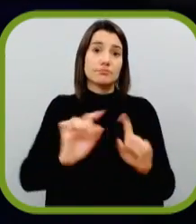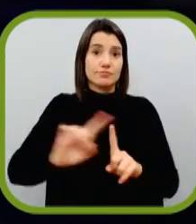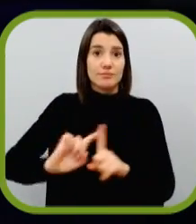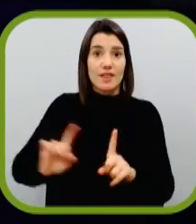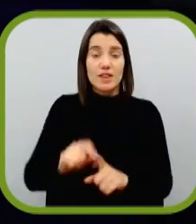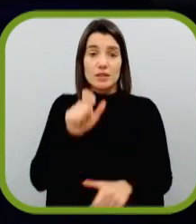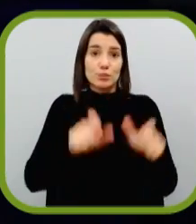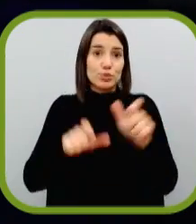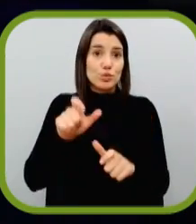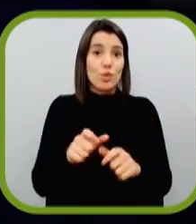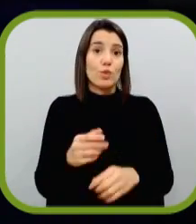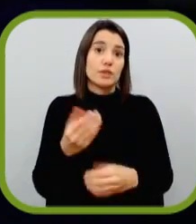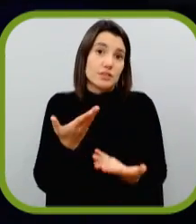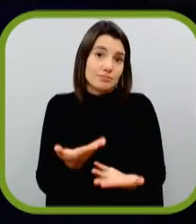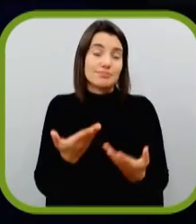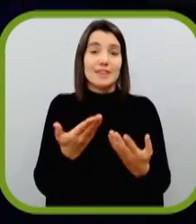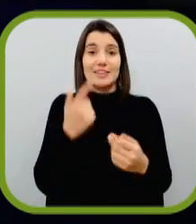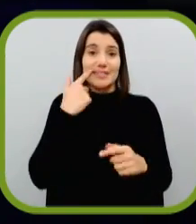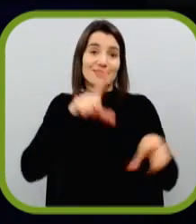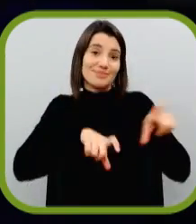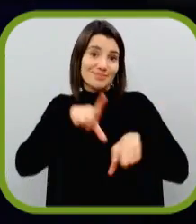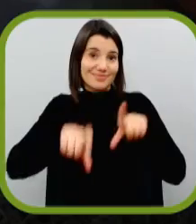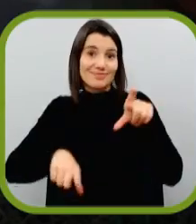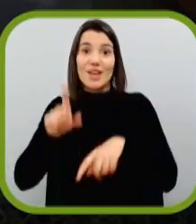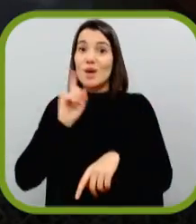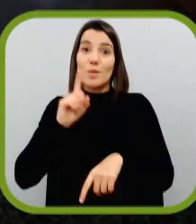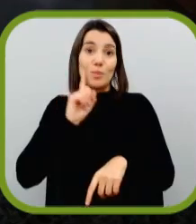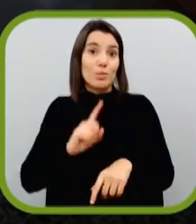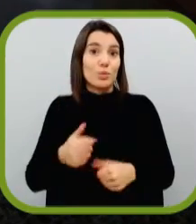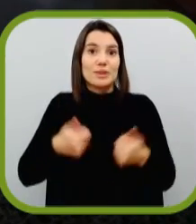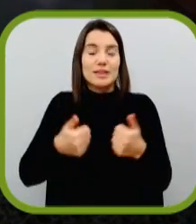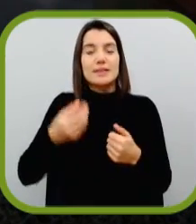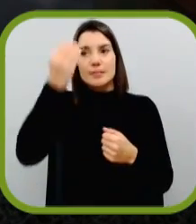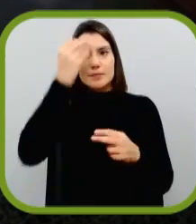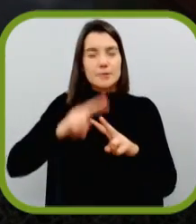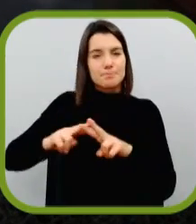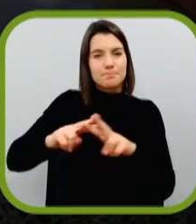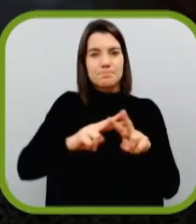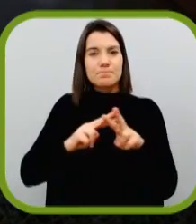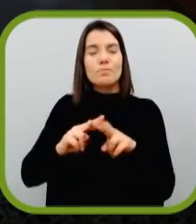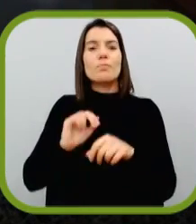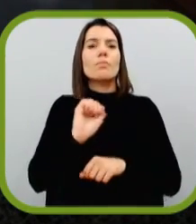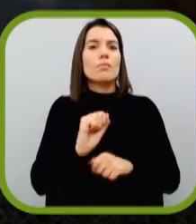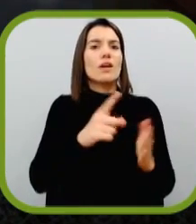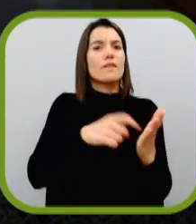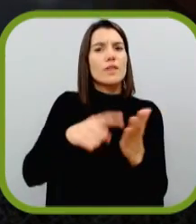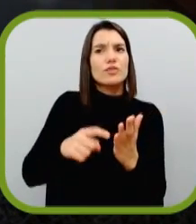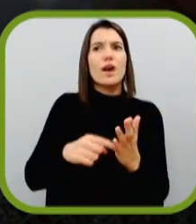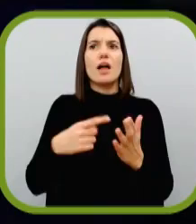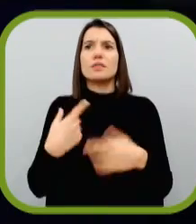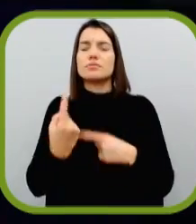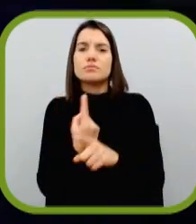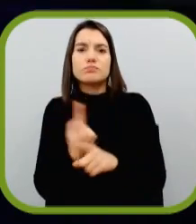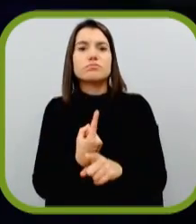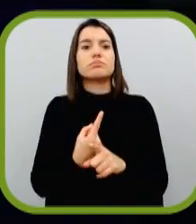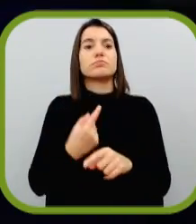desses diferentes públicos através dessas métricas, que são fundamentais para diagnosticar as suas necessidades